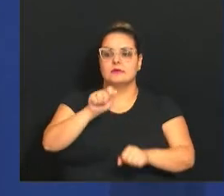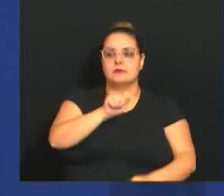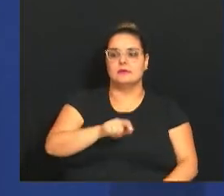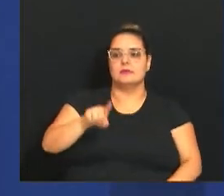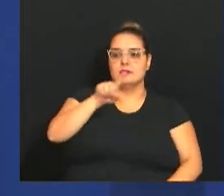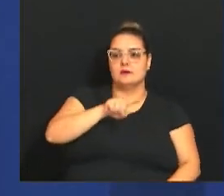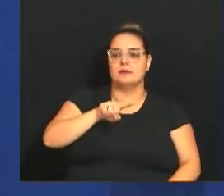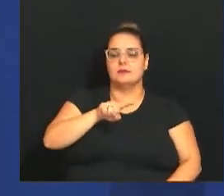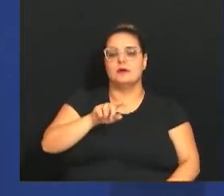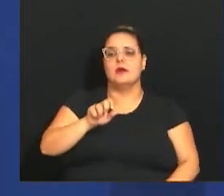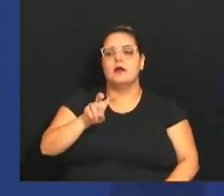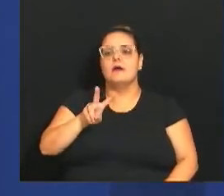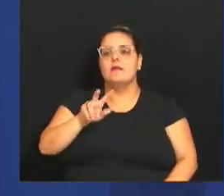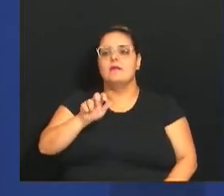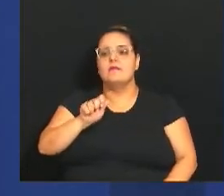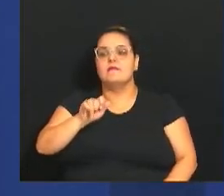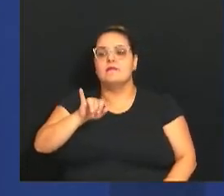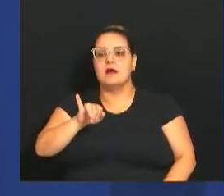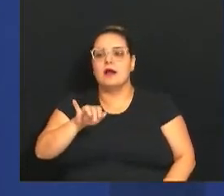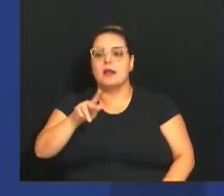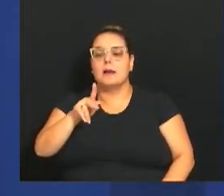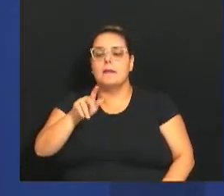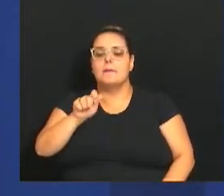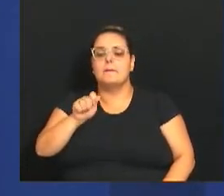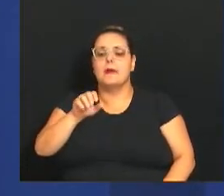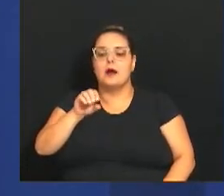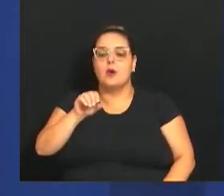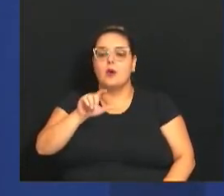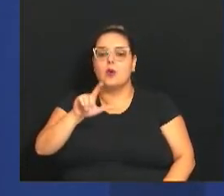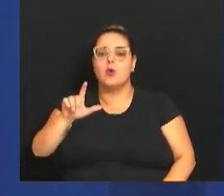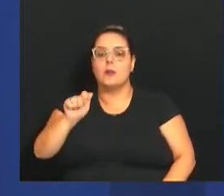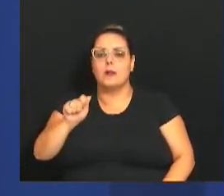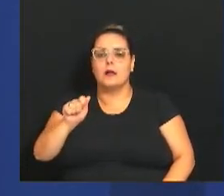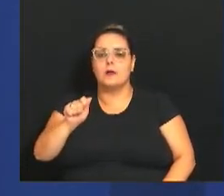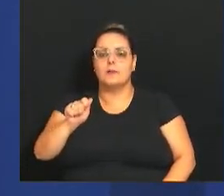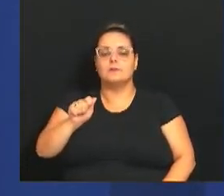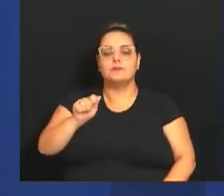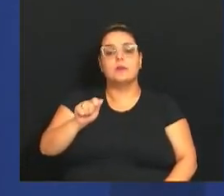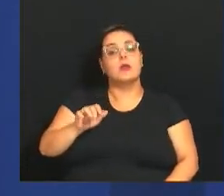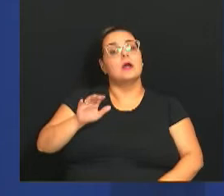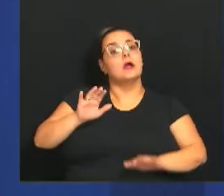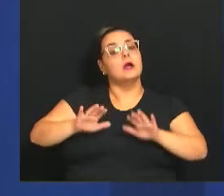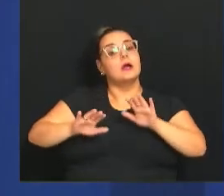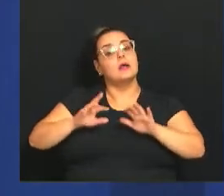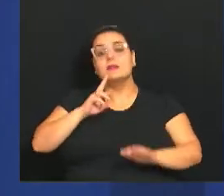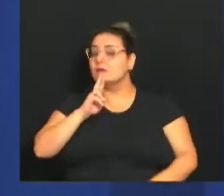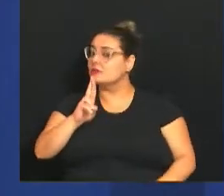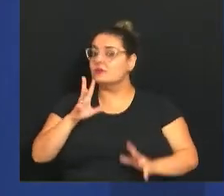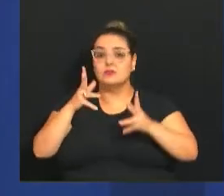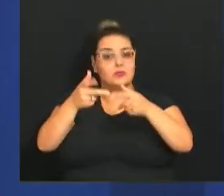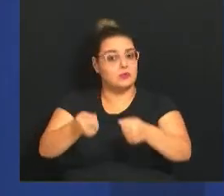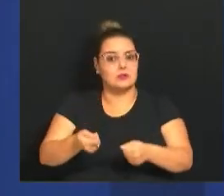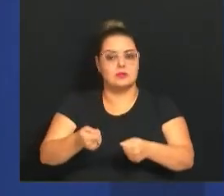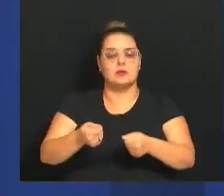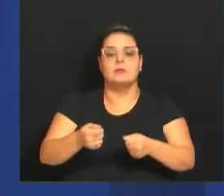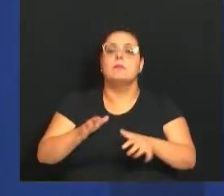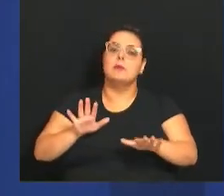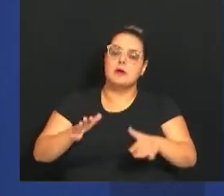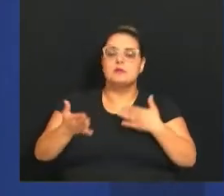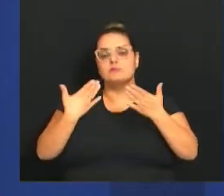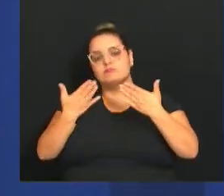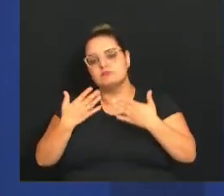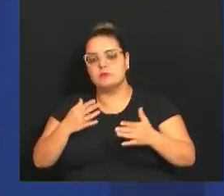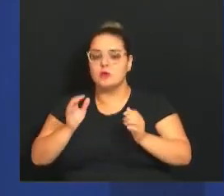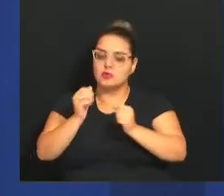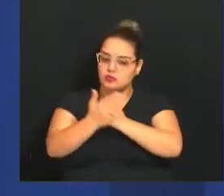2 L's. Eu sempre digo que eu não tenho resposta para todos os problemas, mas que juntos a gente pode construir a melhor solução. Então vamos bater um papo, tomar um